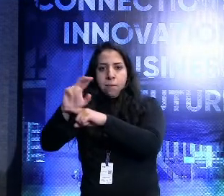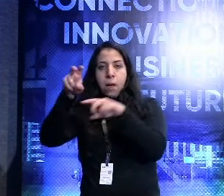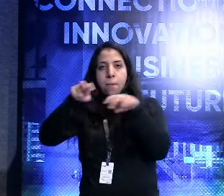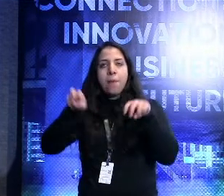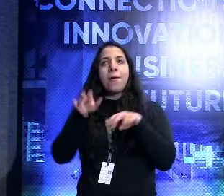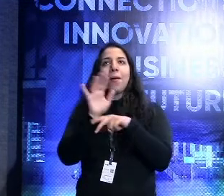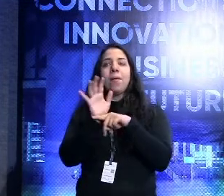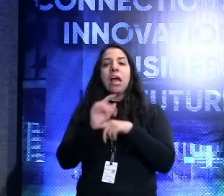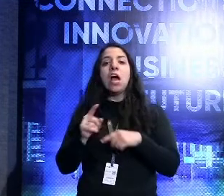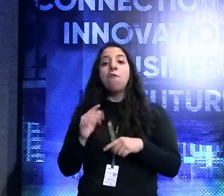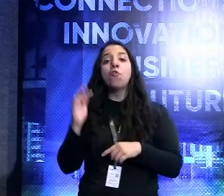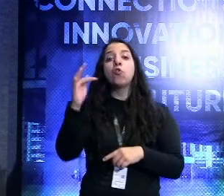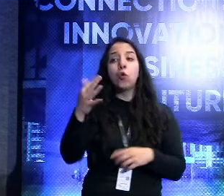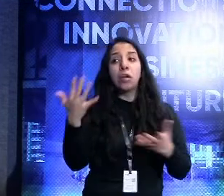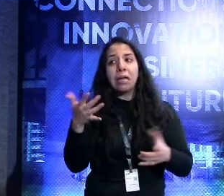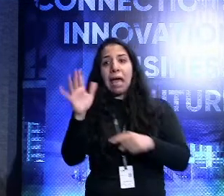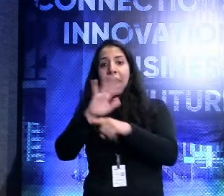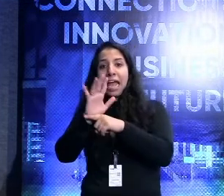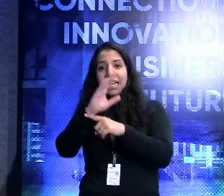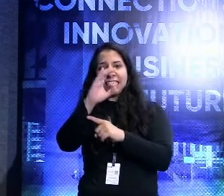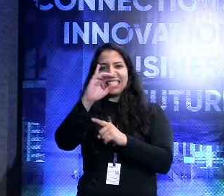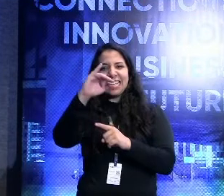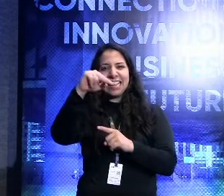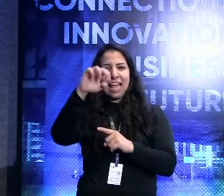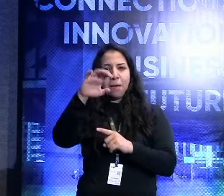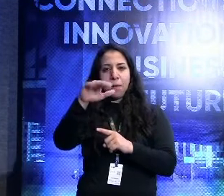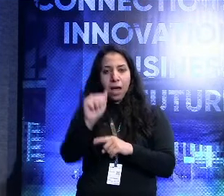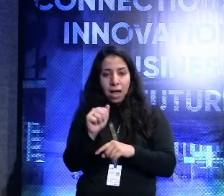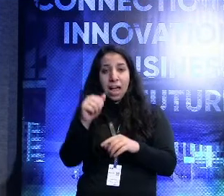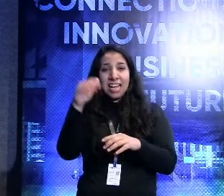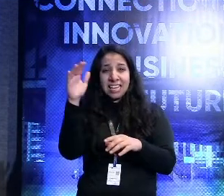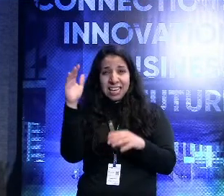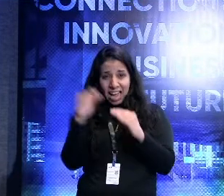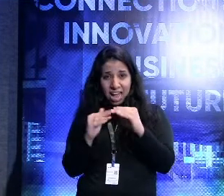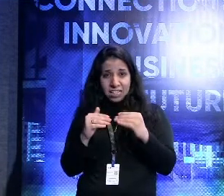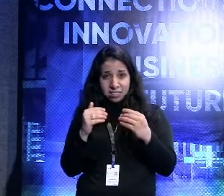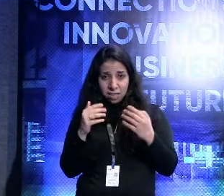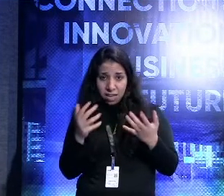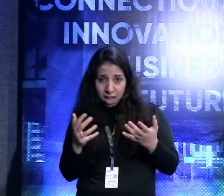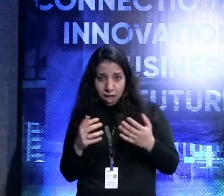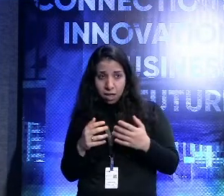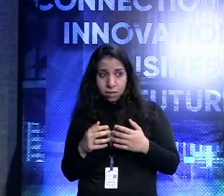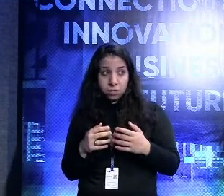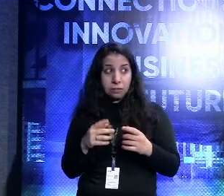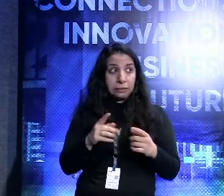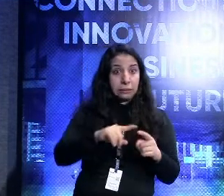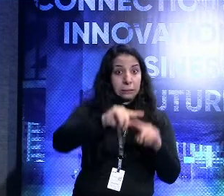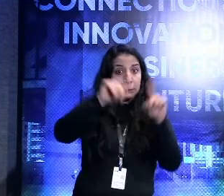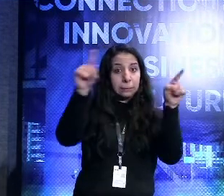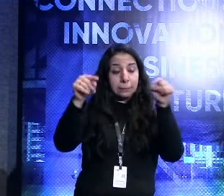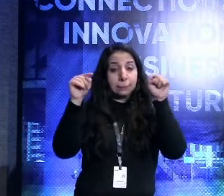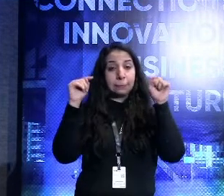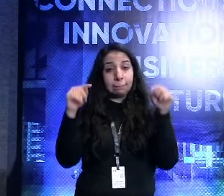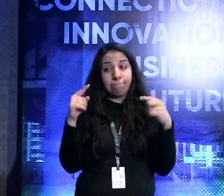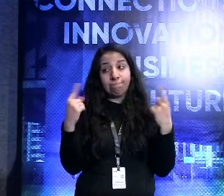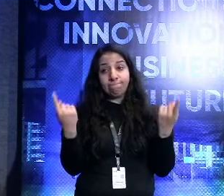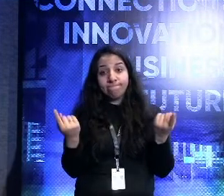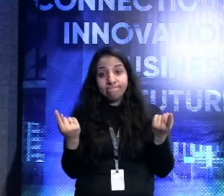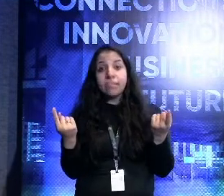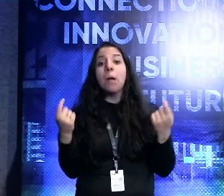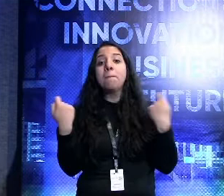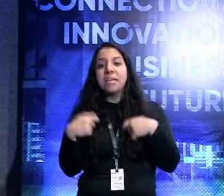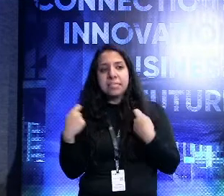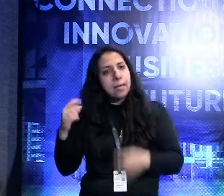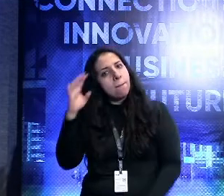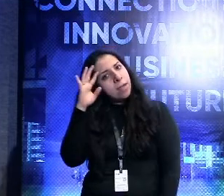para, dentro do nosso negócio, focar em tecnologia? Então, são perguntas e intersecções que a gente precisa exercitar, que a gente